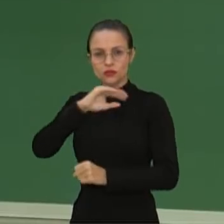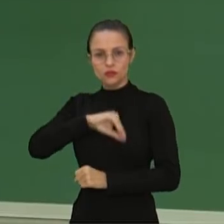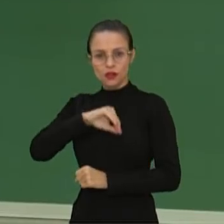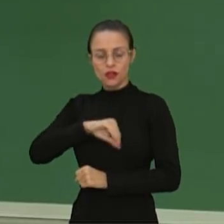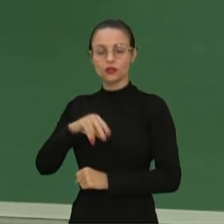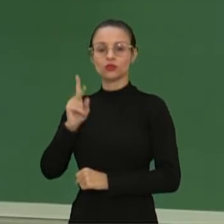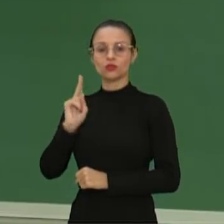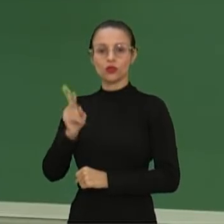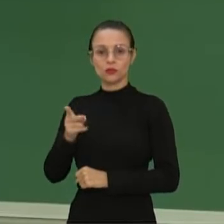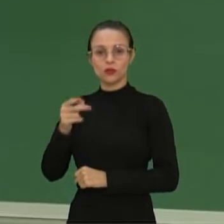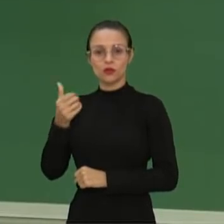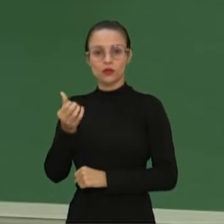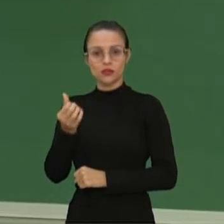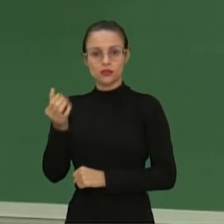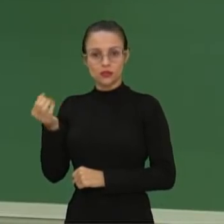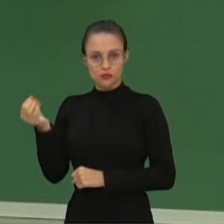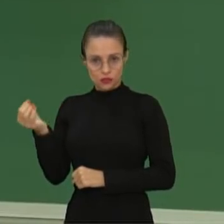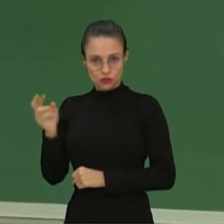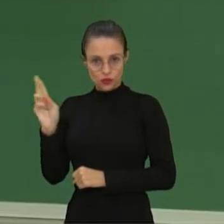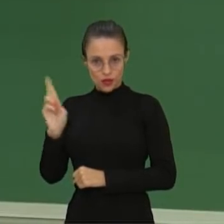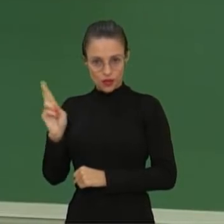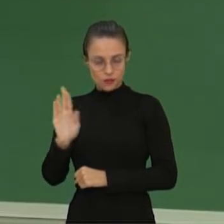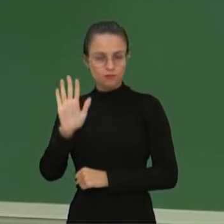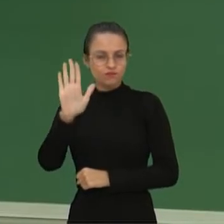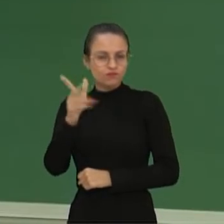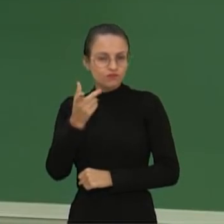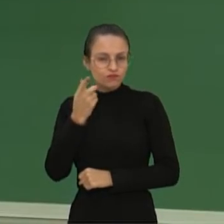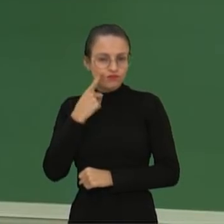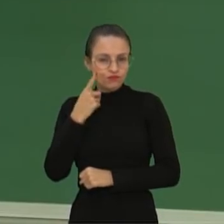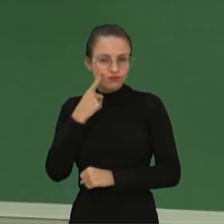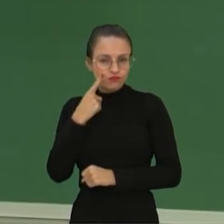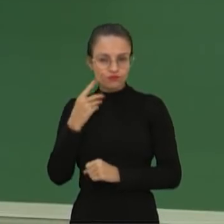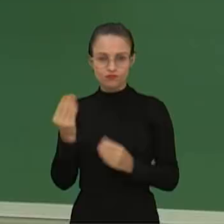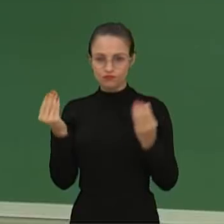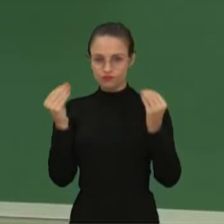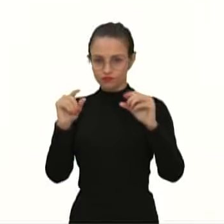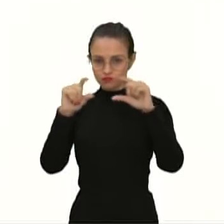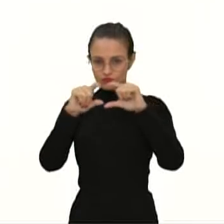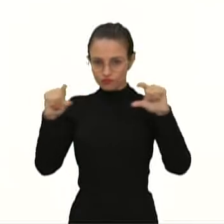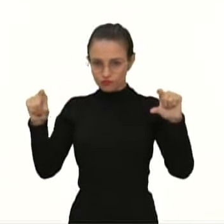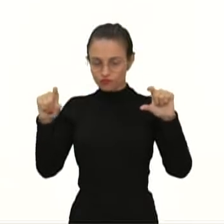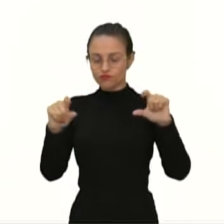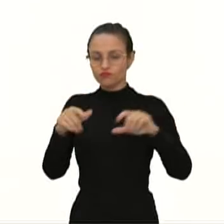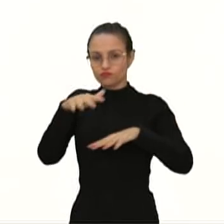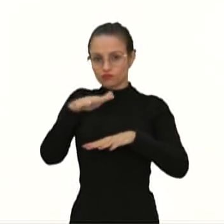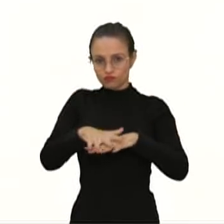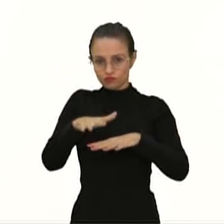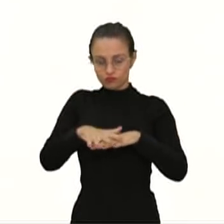R$ 2.600. Vamos colocar então na nossa equação, resolver? Vamos lá.